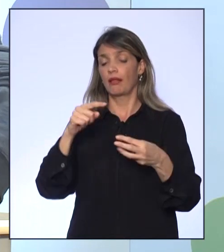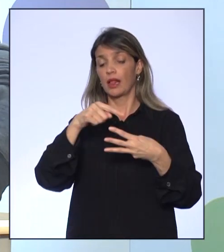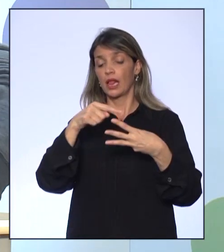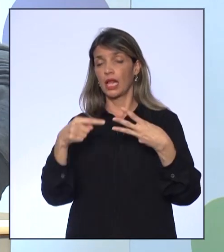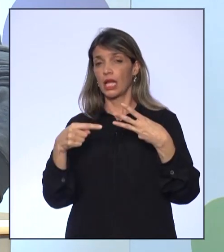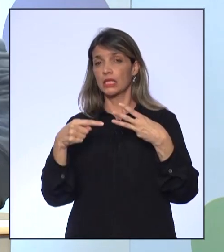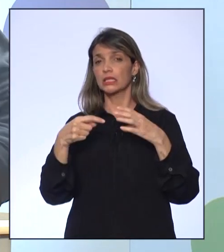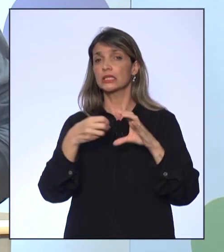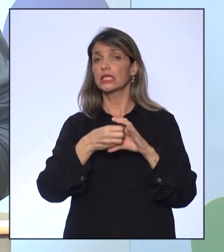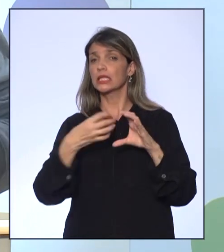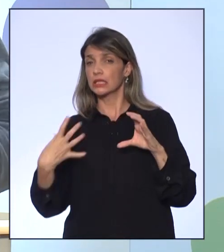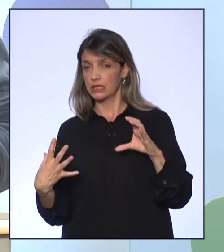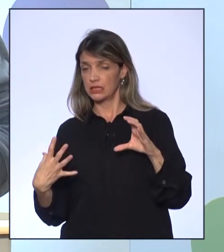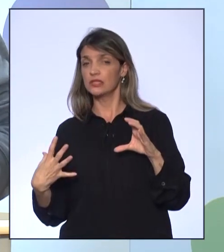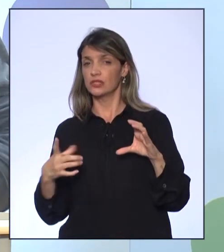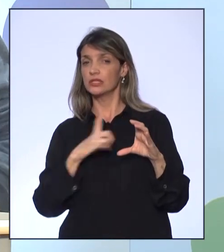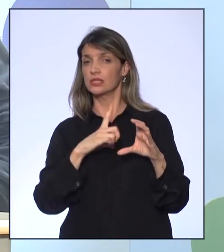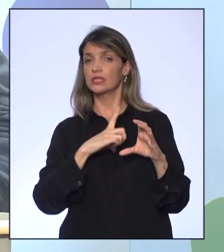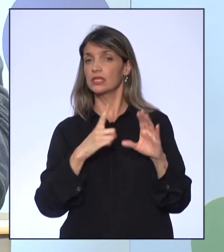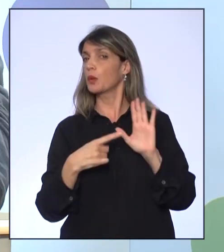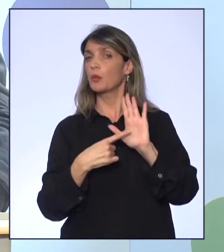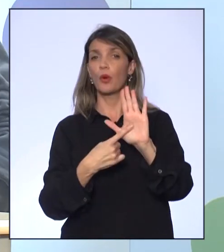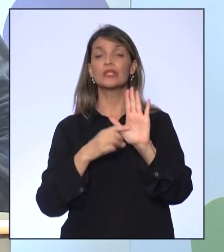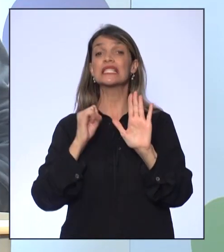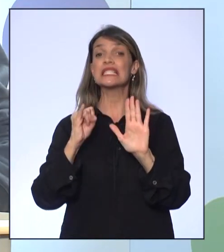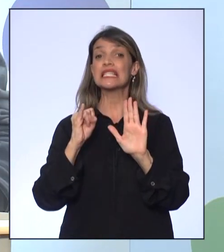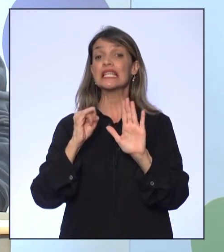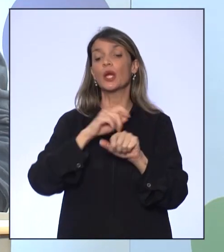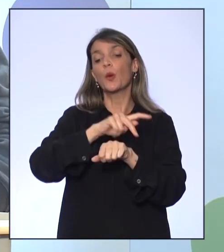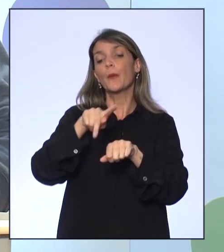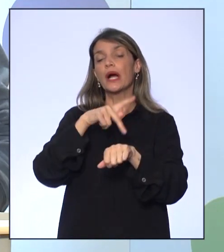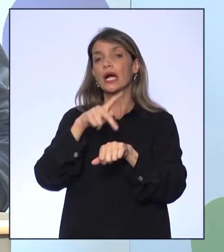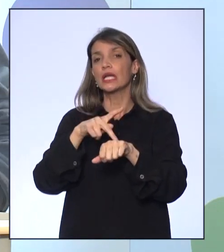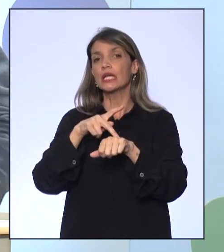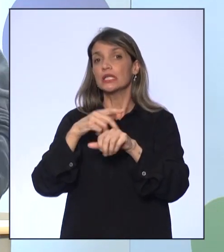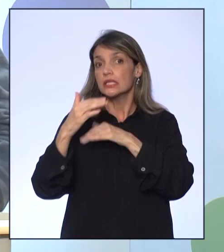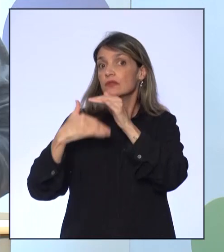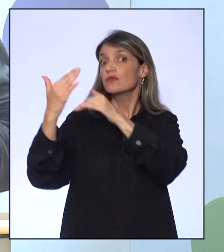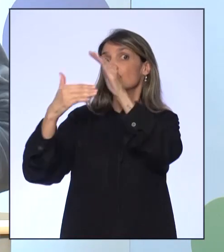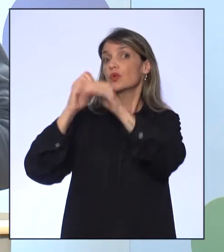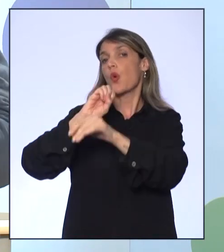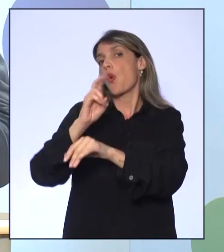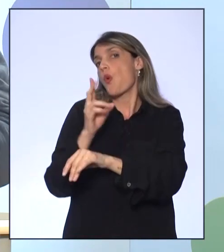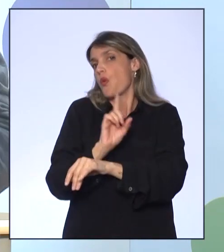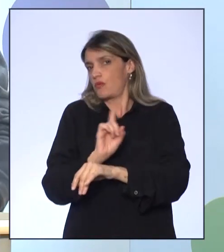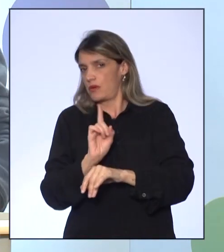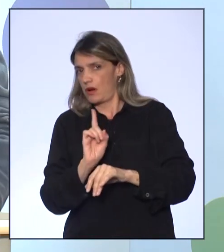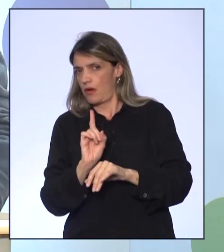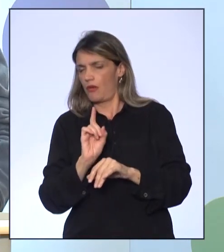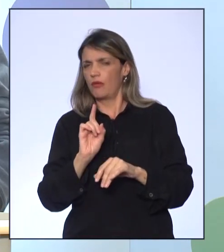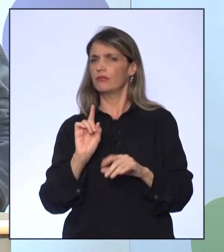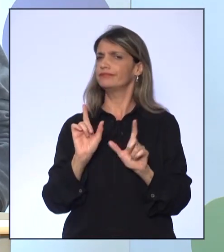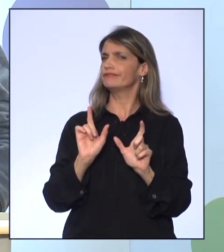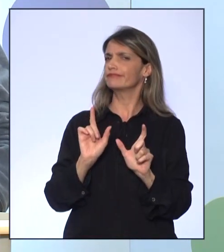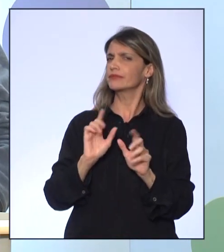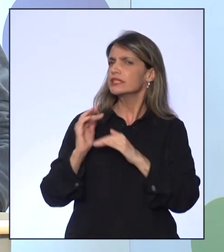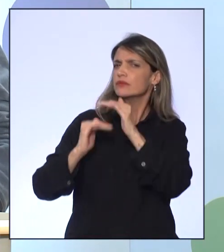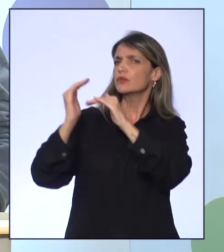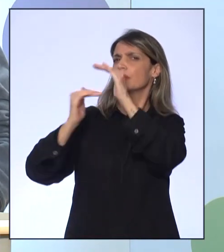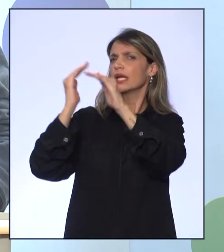características na qual ele realmente mostra se o país é desenvolvido ou não, né? Quando a gente fala em desenvolvimento, a gente fala no